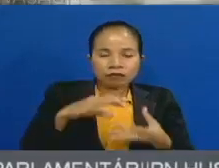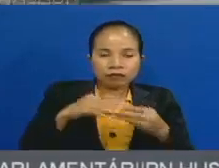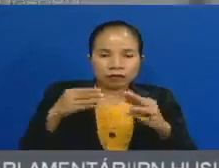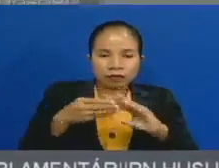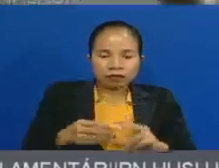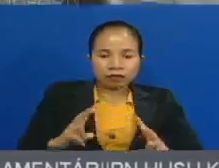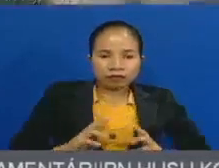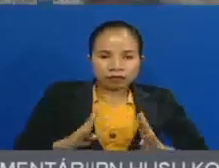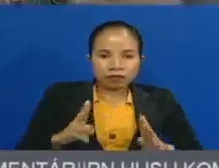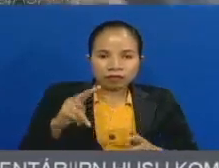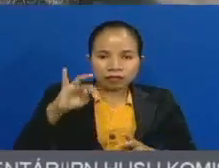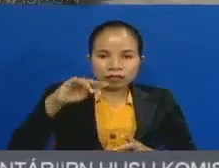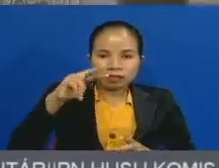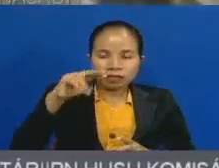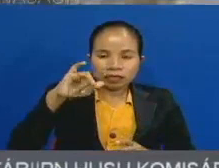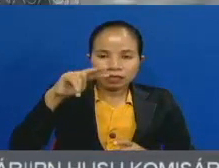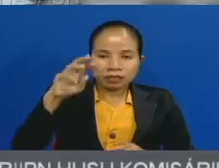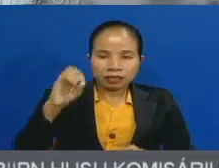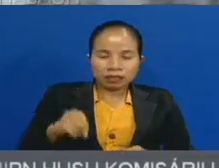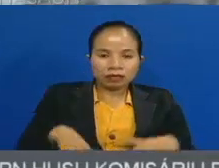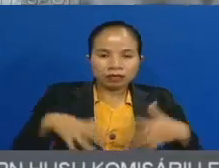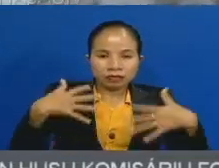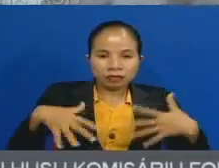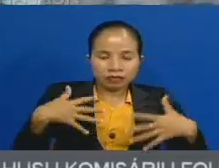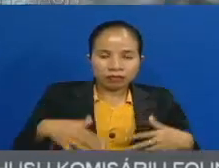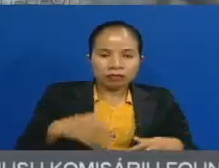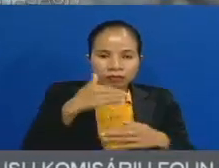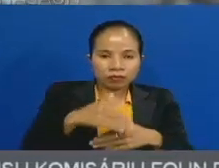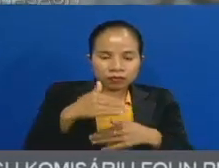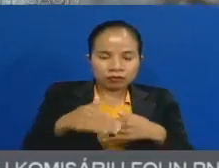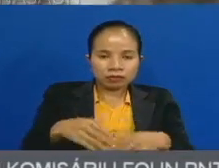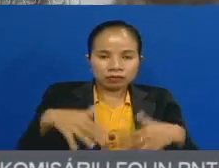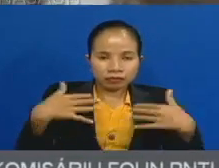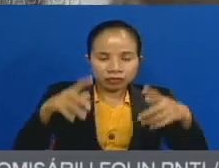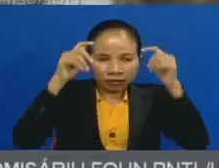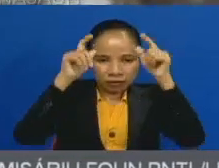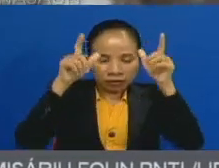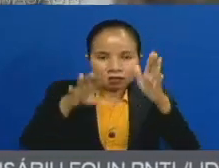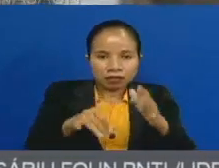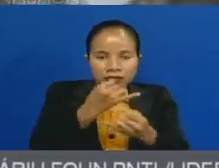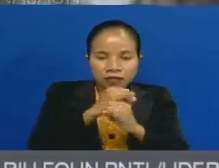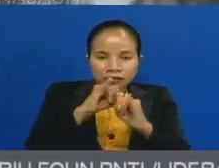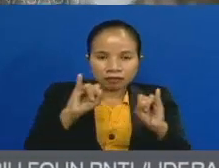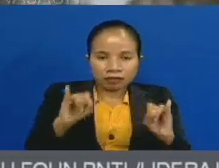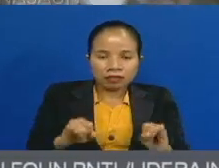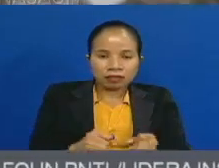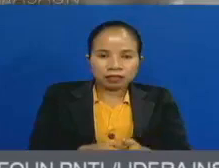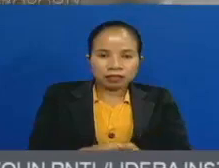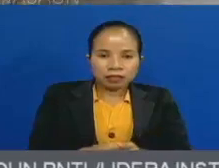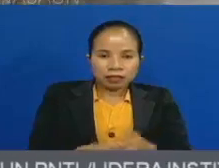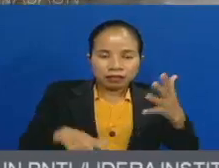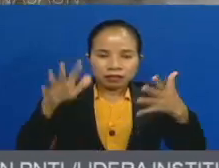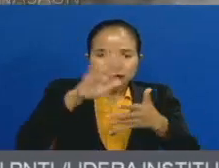saudoso Nino Conde Santana. Durante luta e processo resistência, do Timor-Leste retan independência. E a